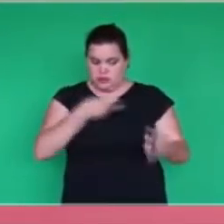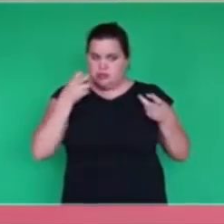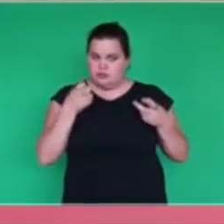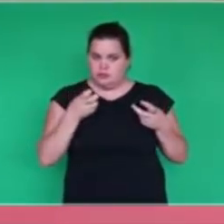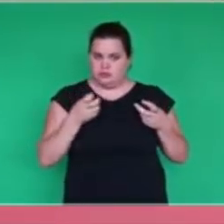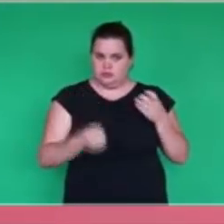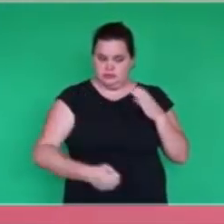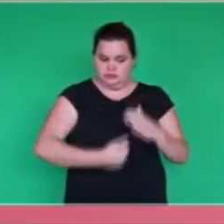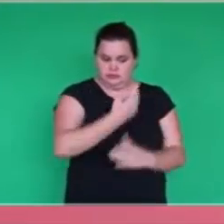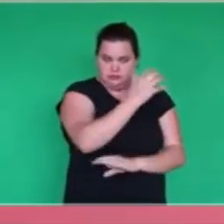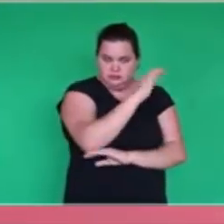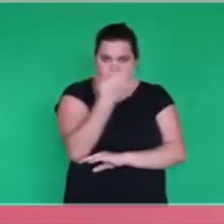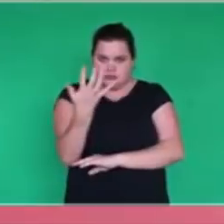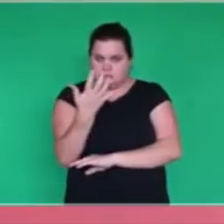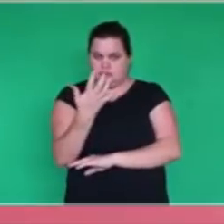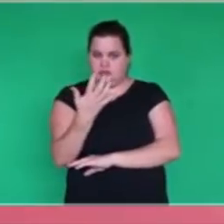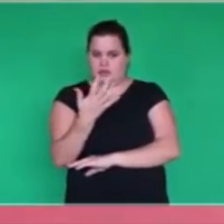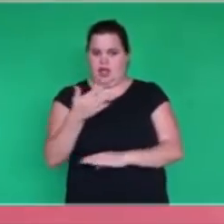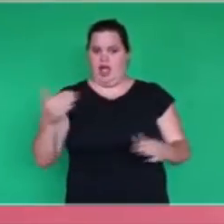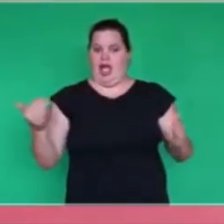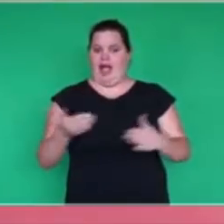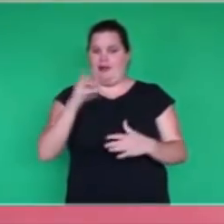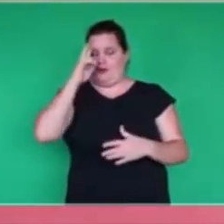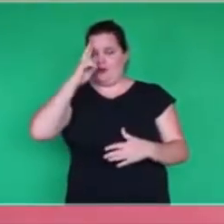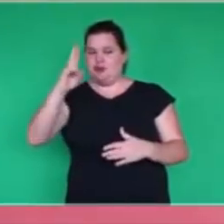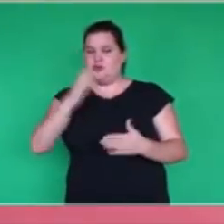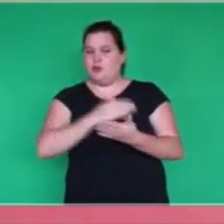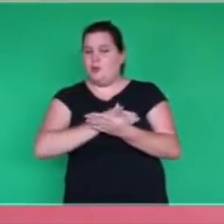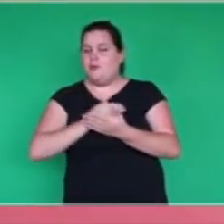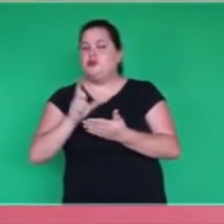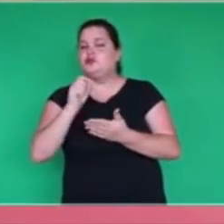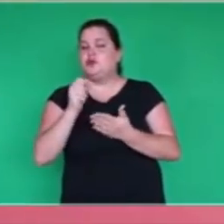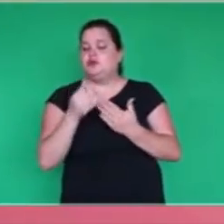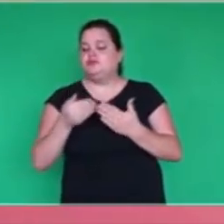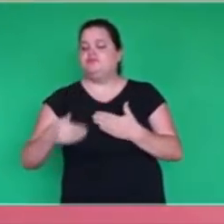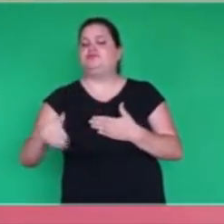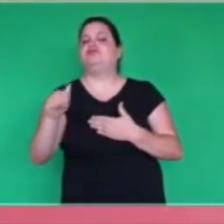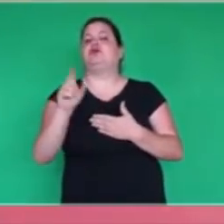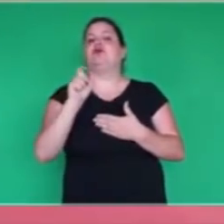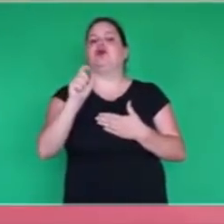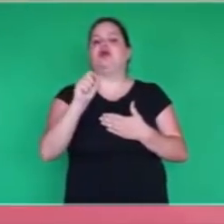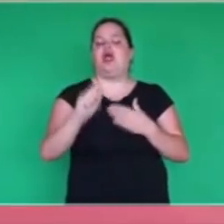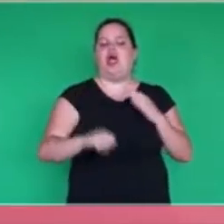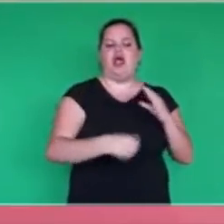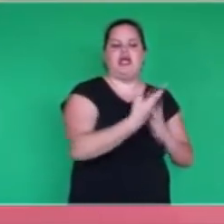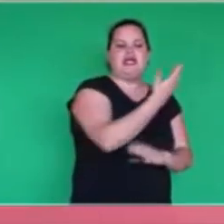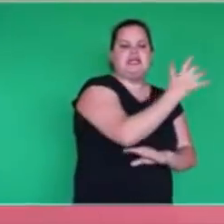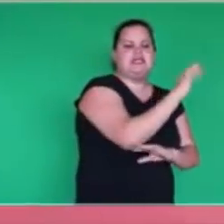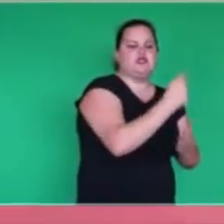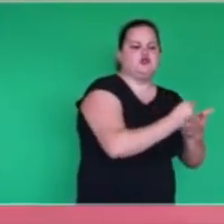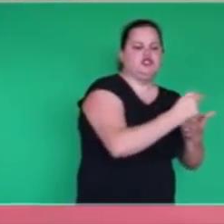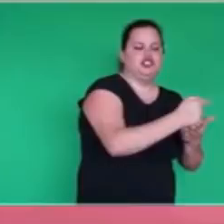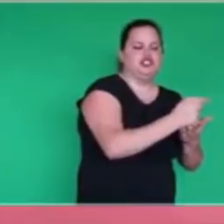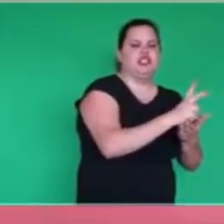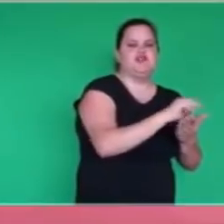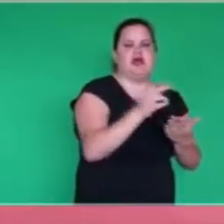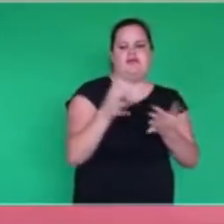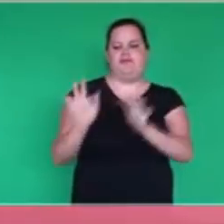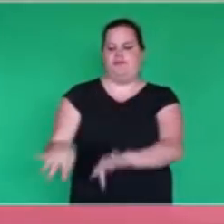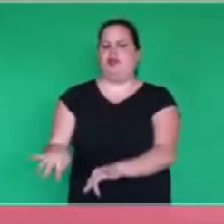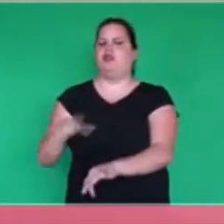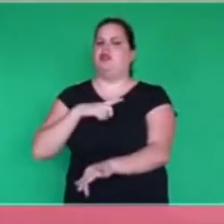da criação, agora o Senhor começou a trabalhar no sentido de mostrar que aquela criação vai ter fim.